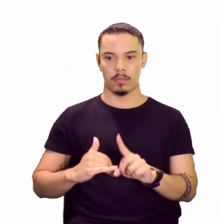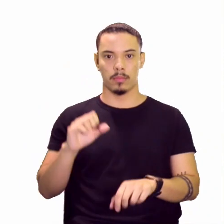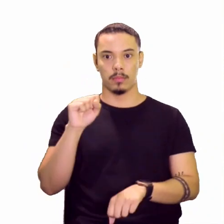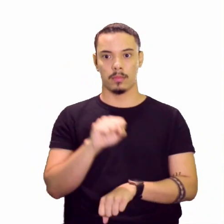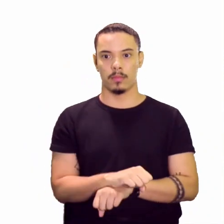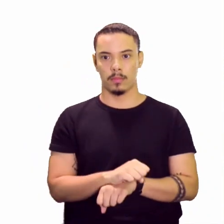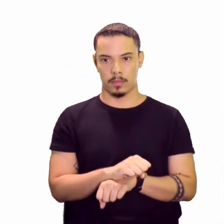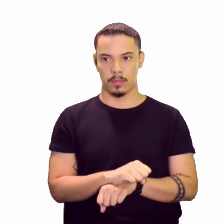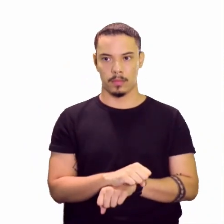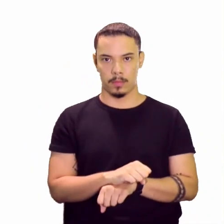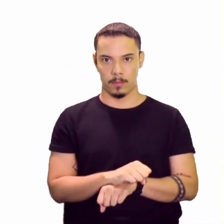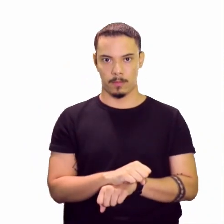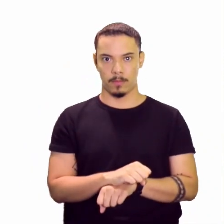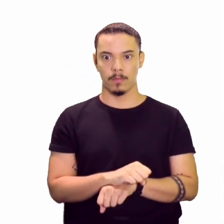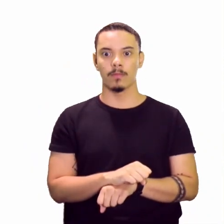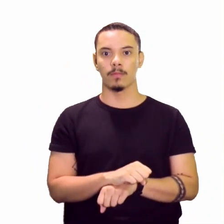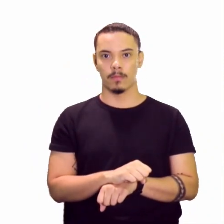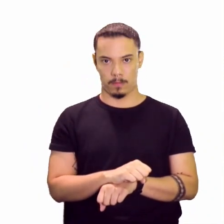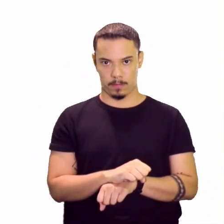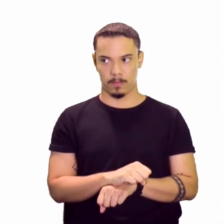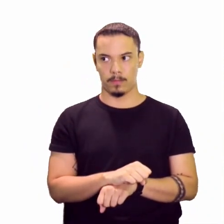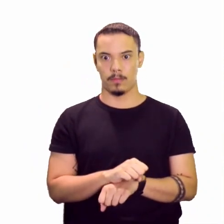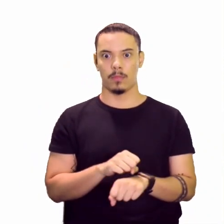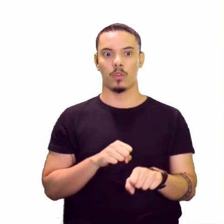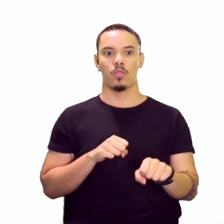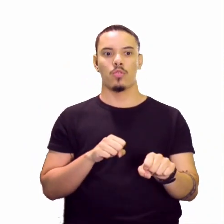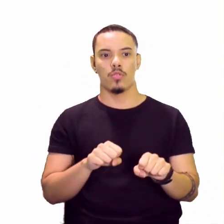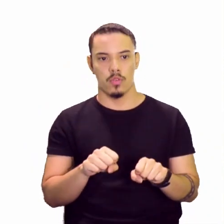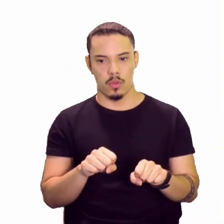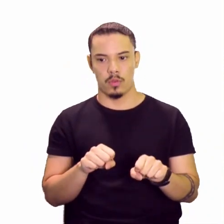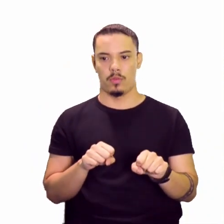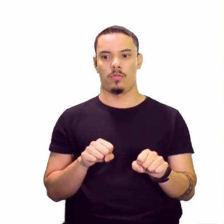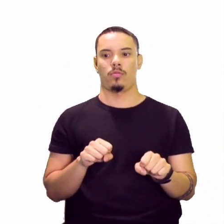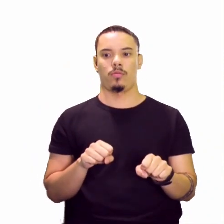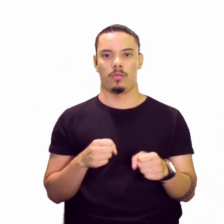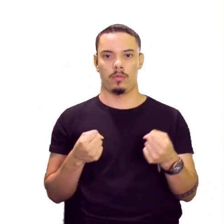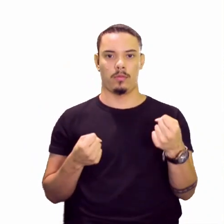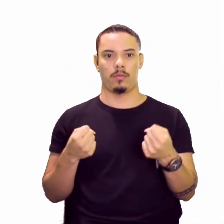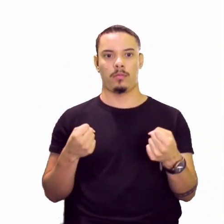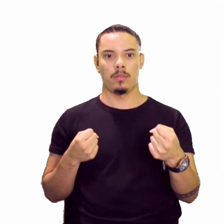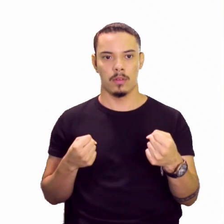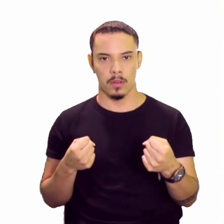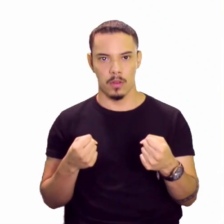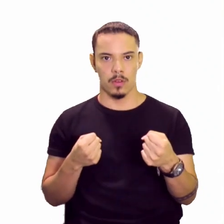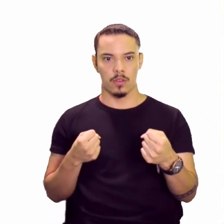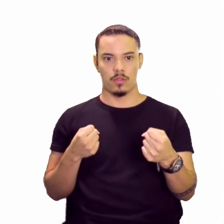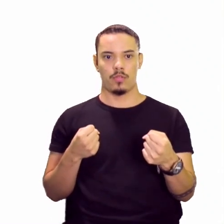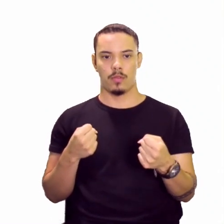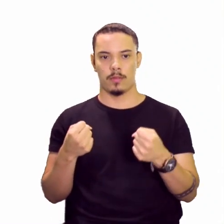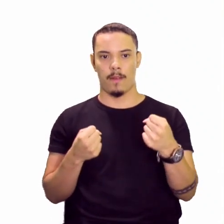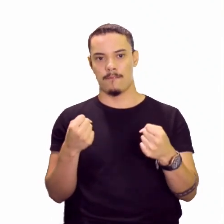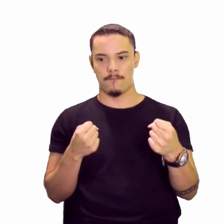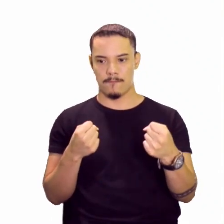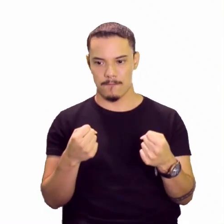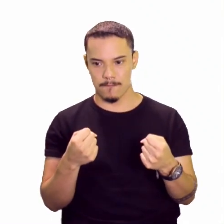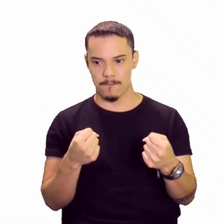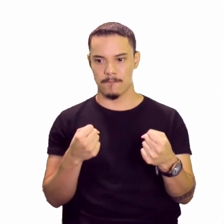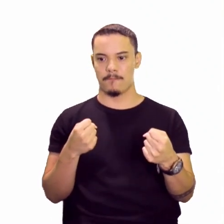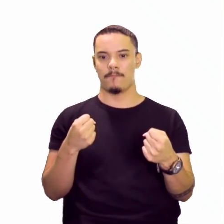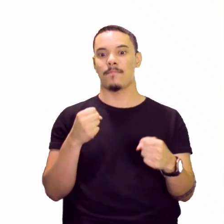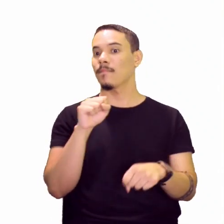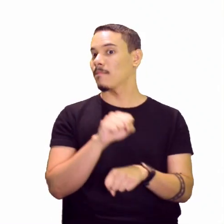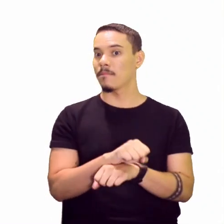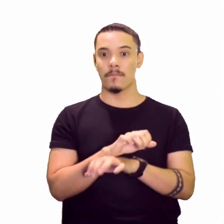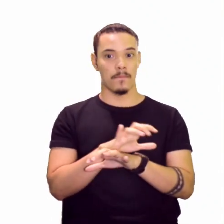e o caminhão arrancou e freou. O caminhão de lixo fica fazendo isso. Arranca e freia. Aí fica parado